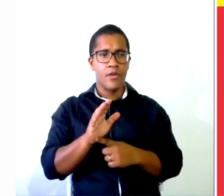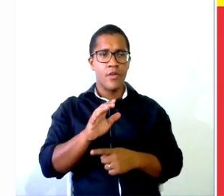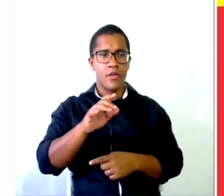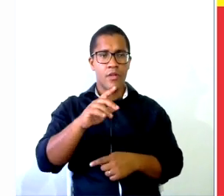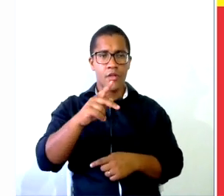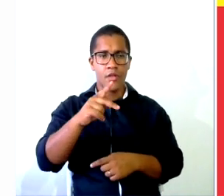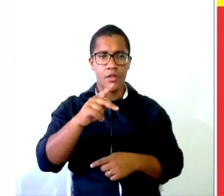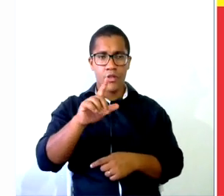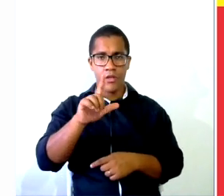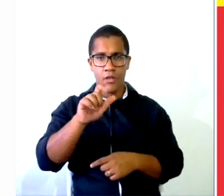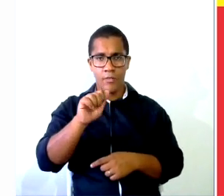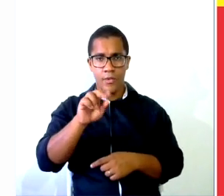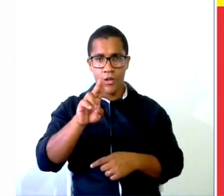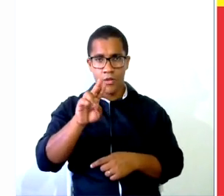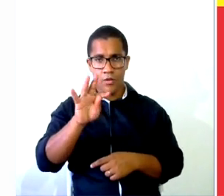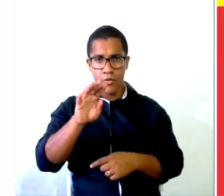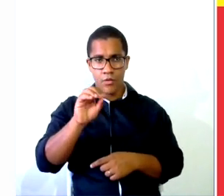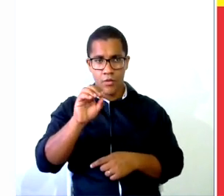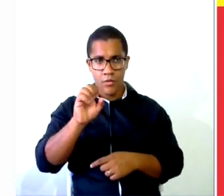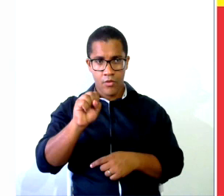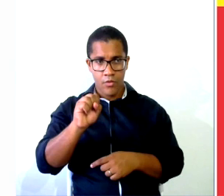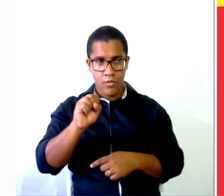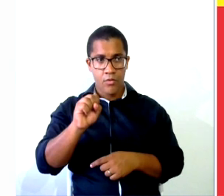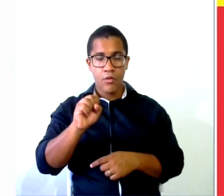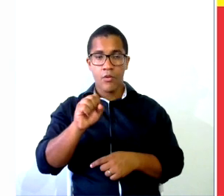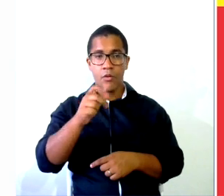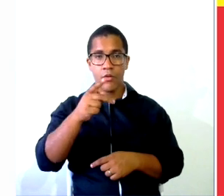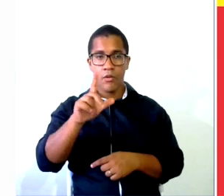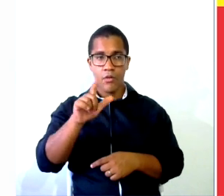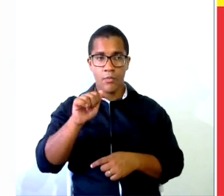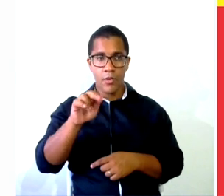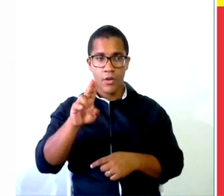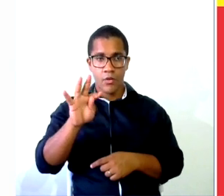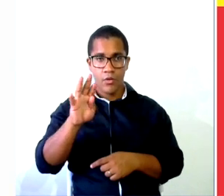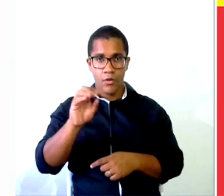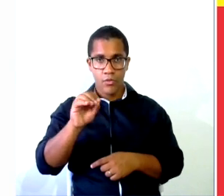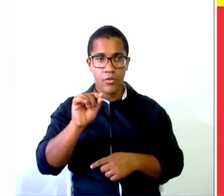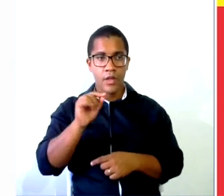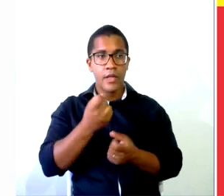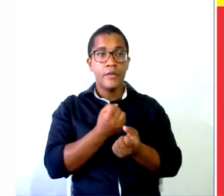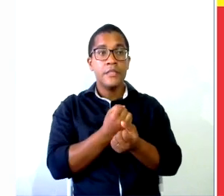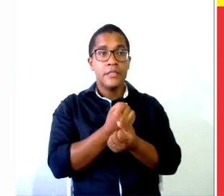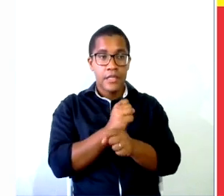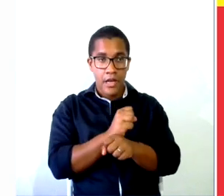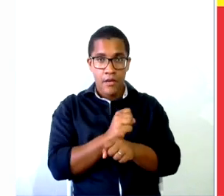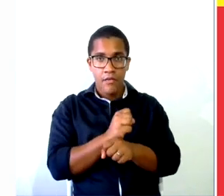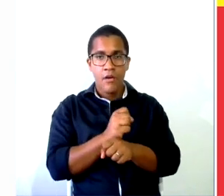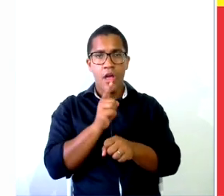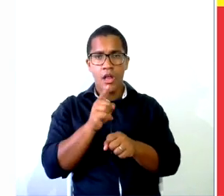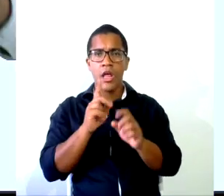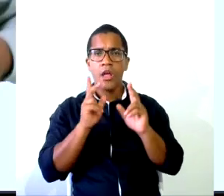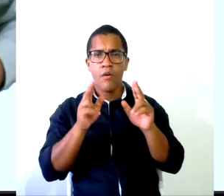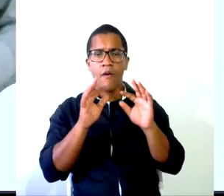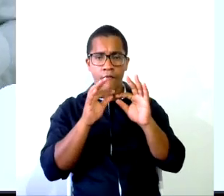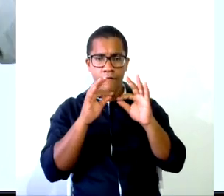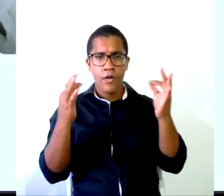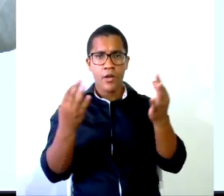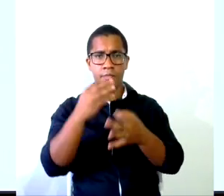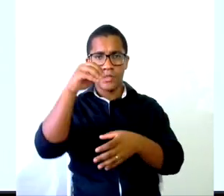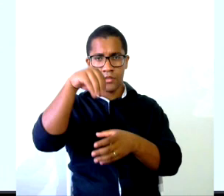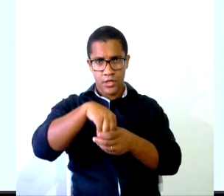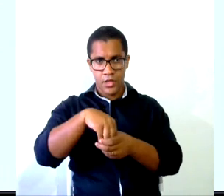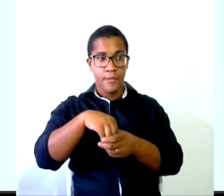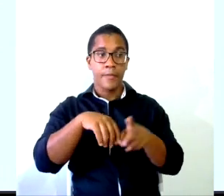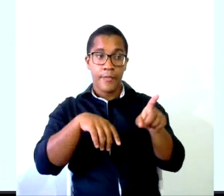por Plauto como um membro da família. Claro que o cara